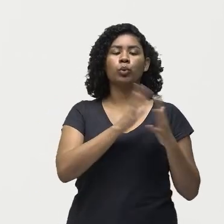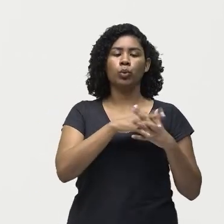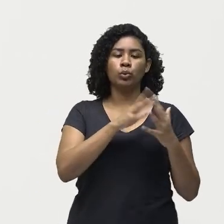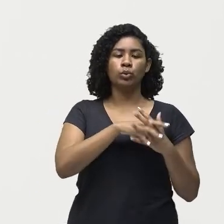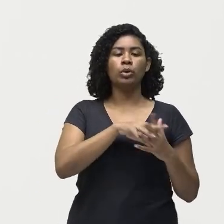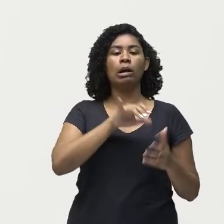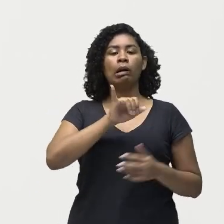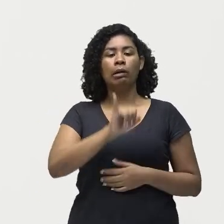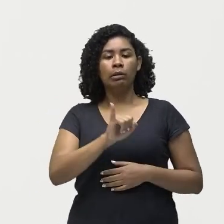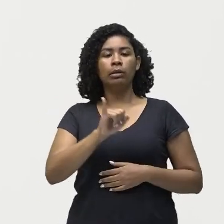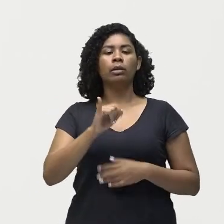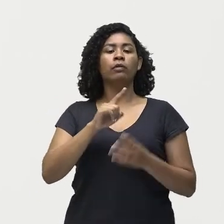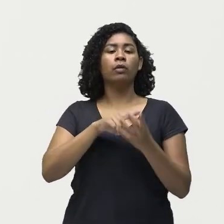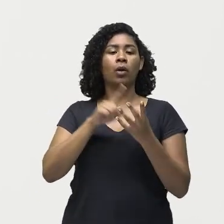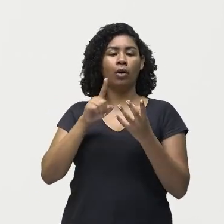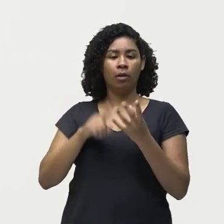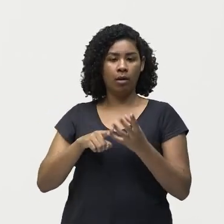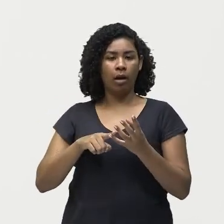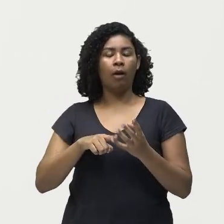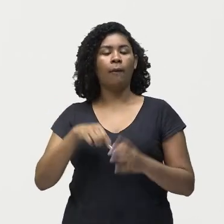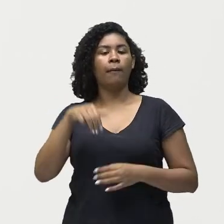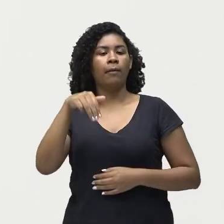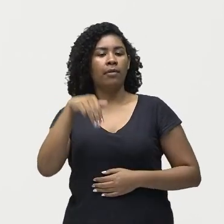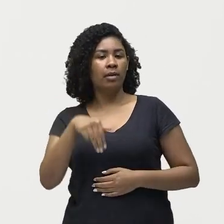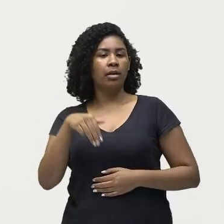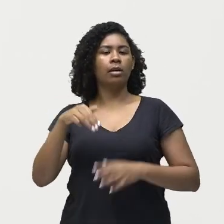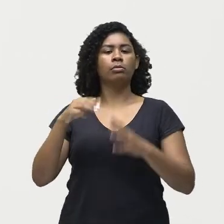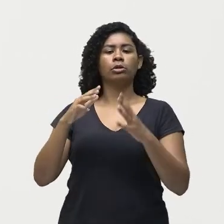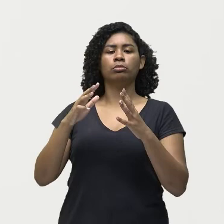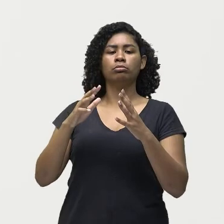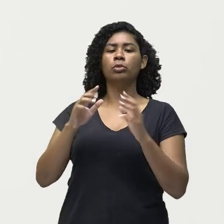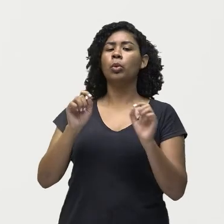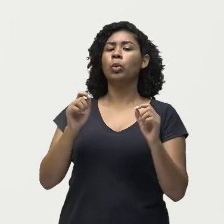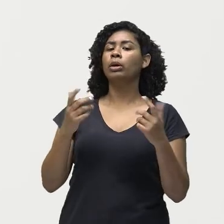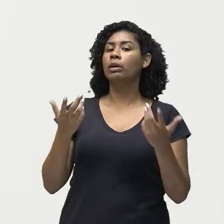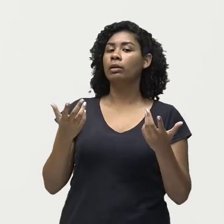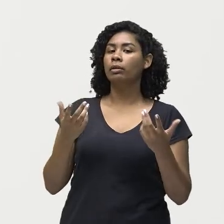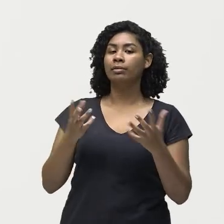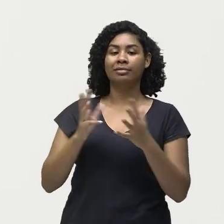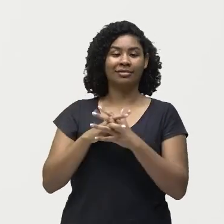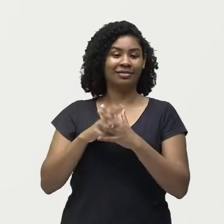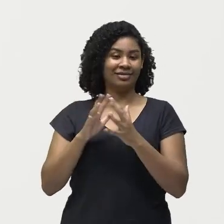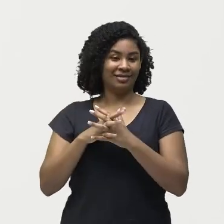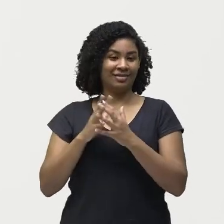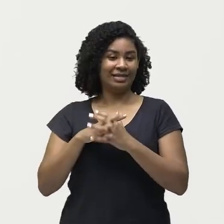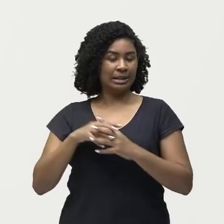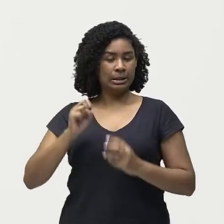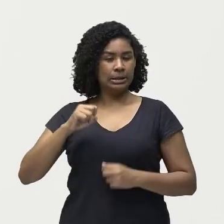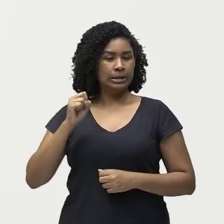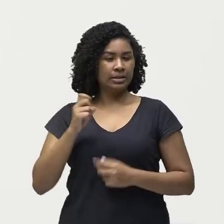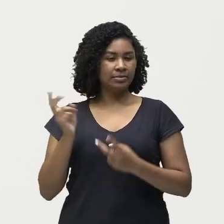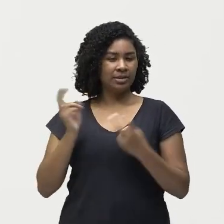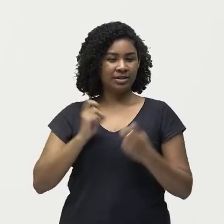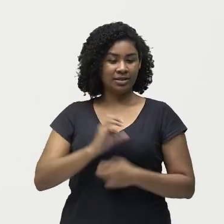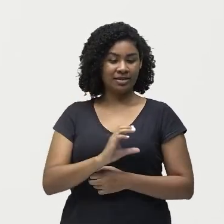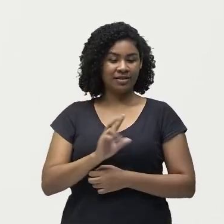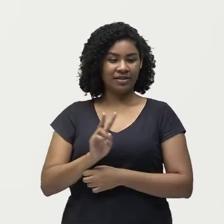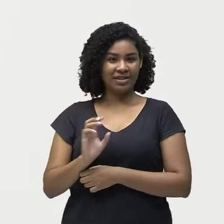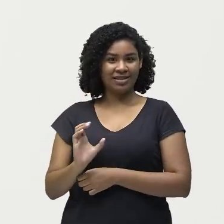uma vogal? Sim. Letra M é vogal ou consoante? Consoante. Então tá aqui, ó,